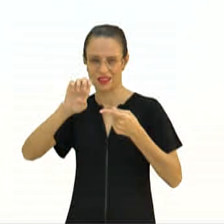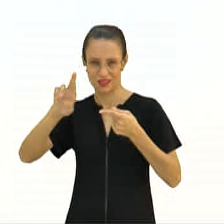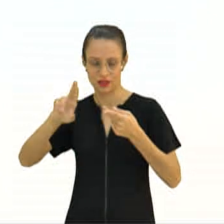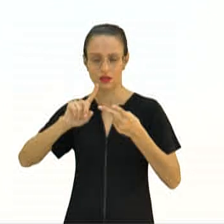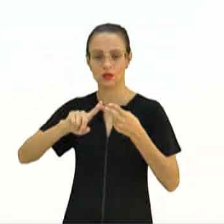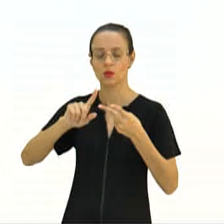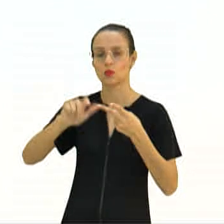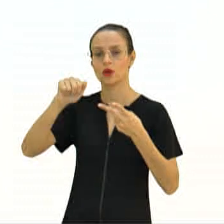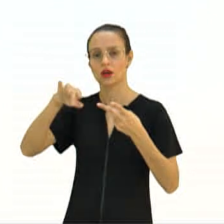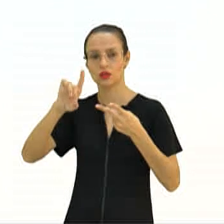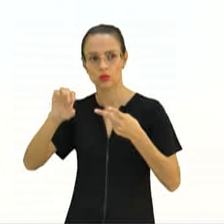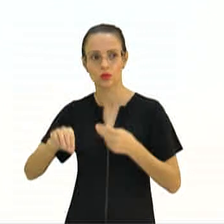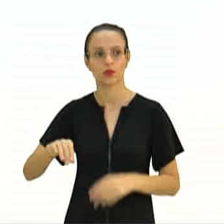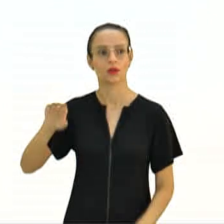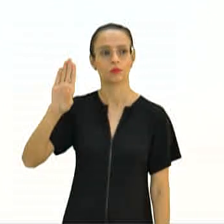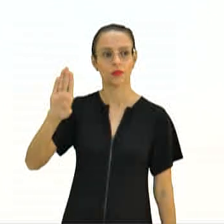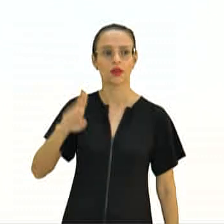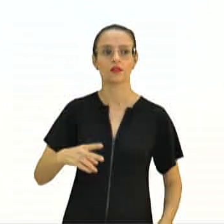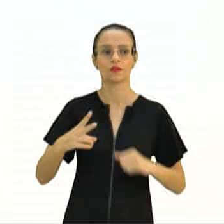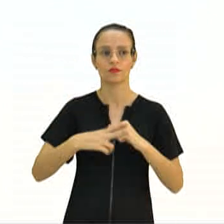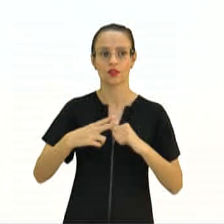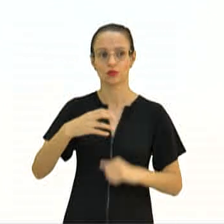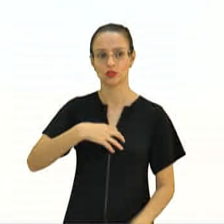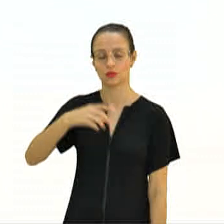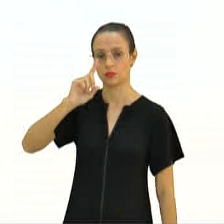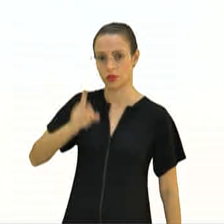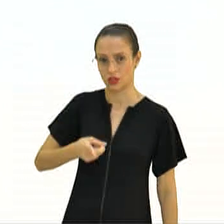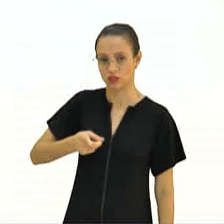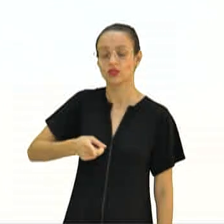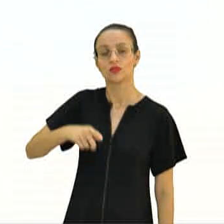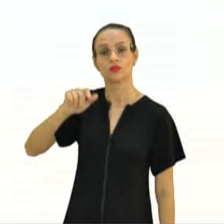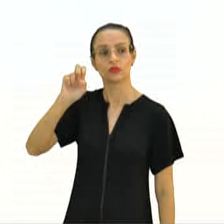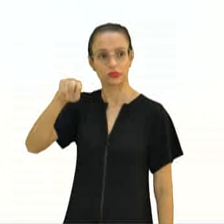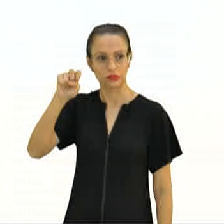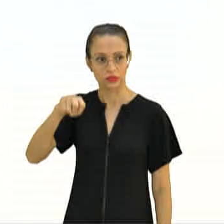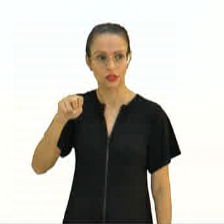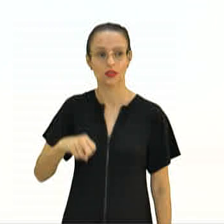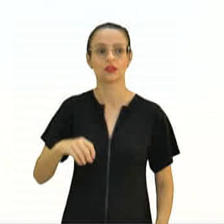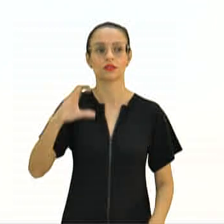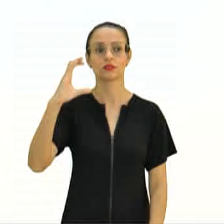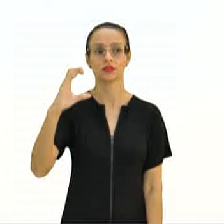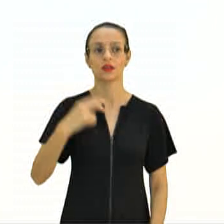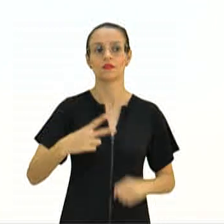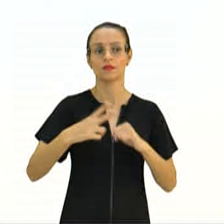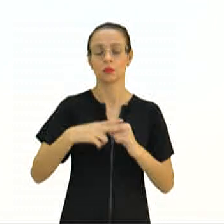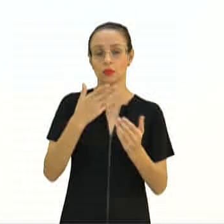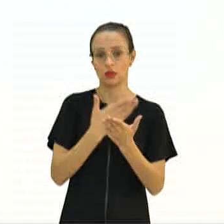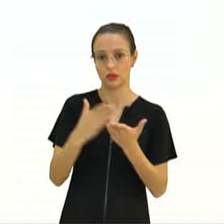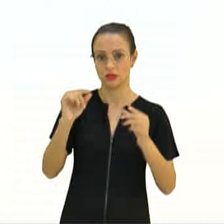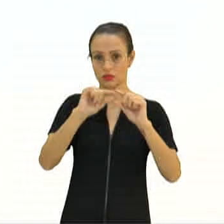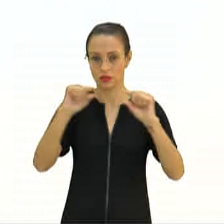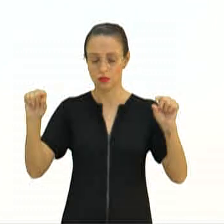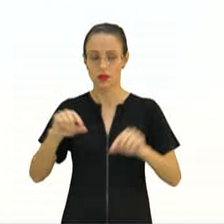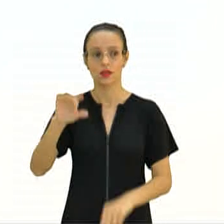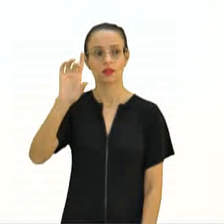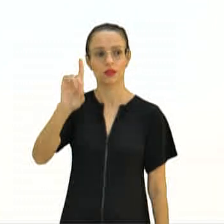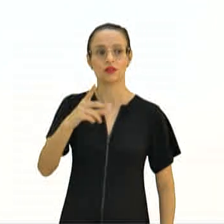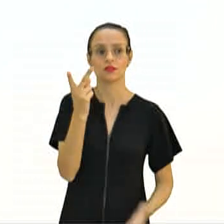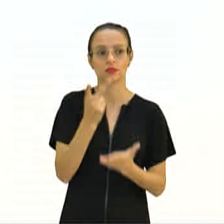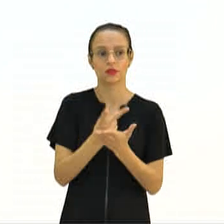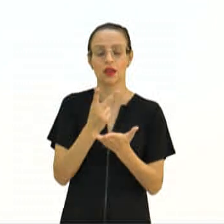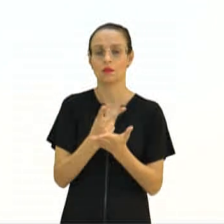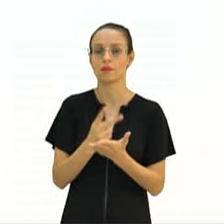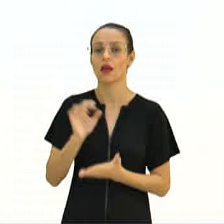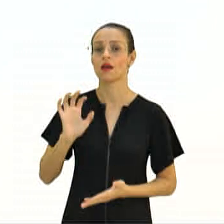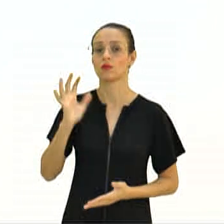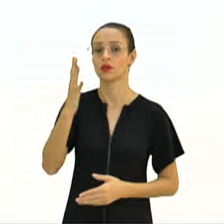no modo imperativo afirmativo. C. Quando o verbo inicia a oração. D. Sempre que ocorrer a